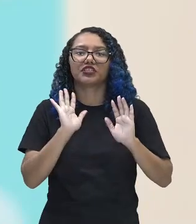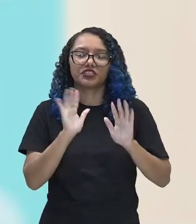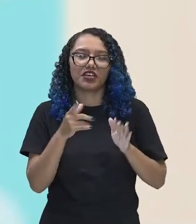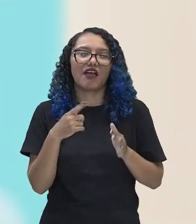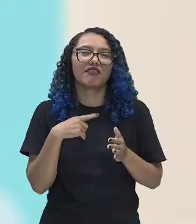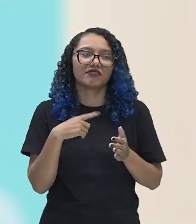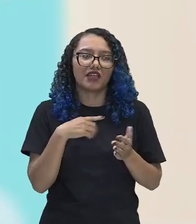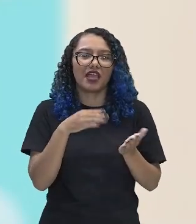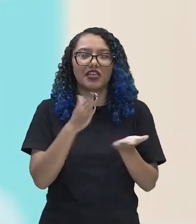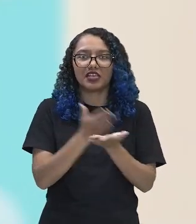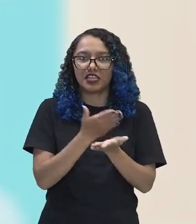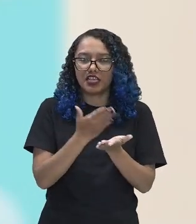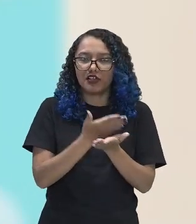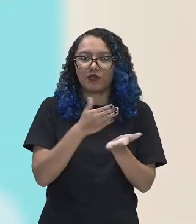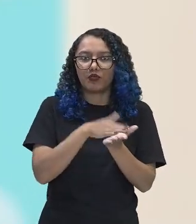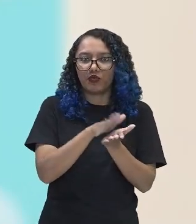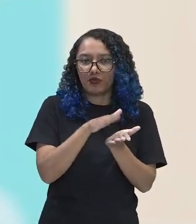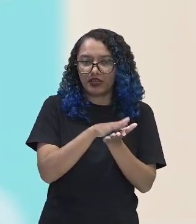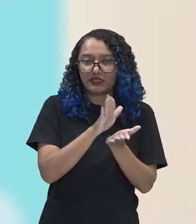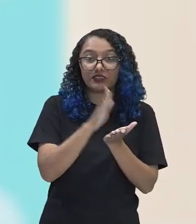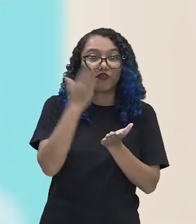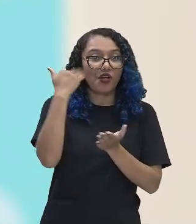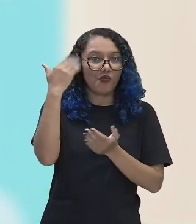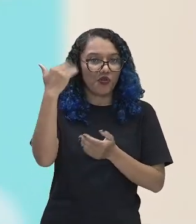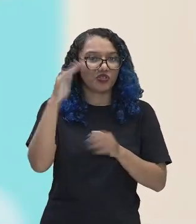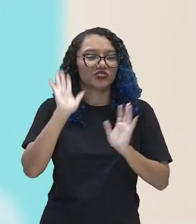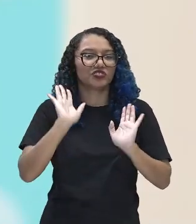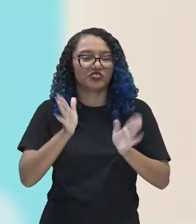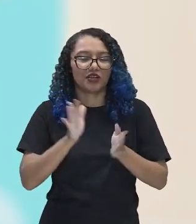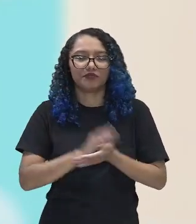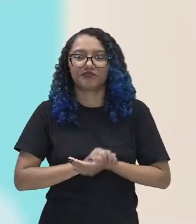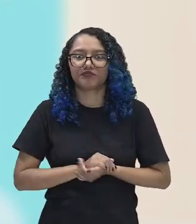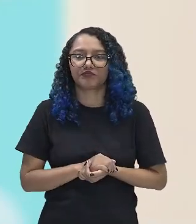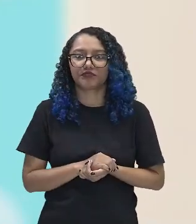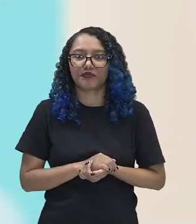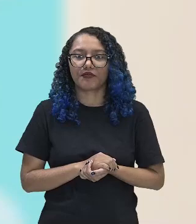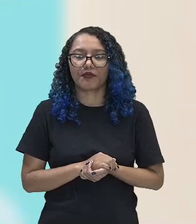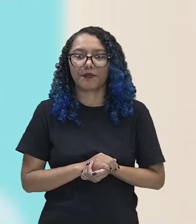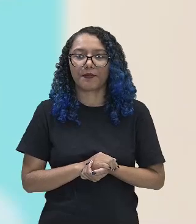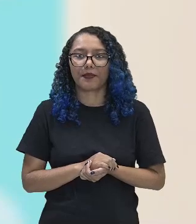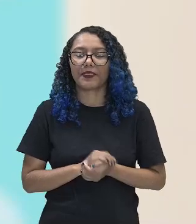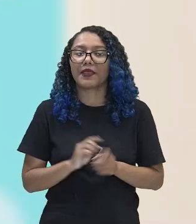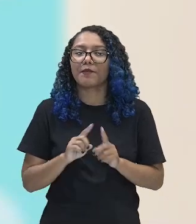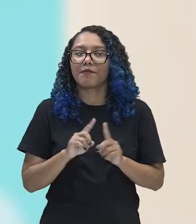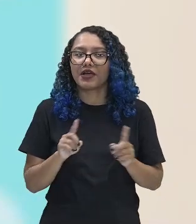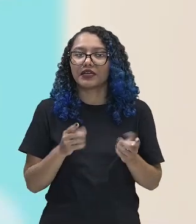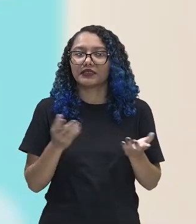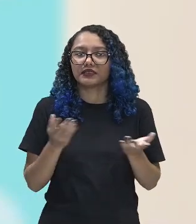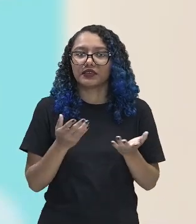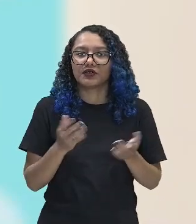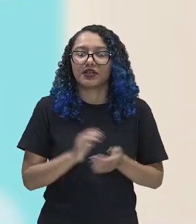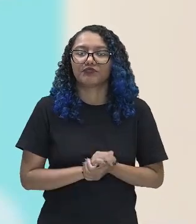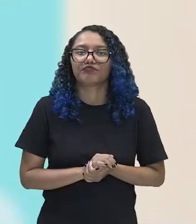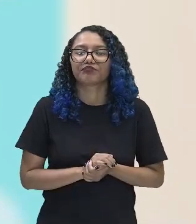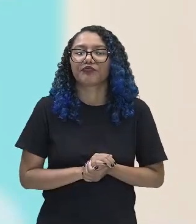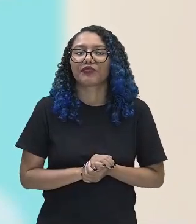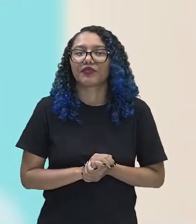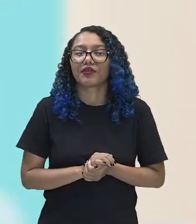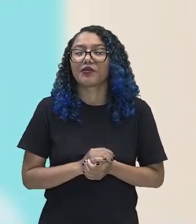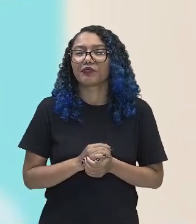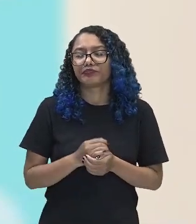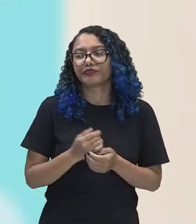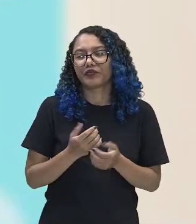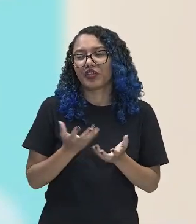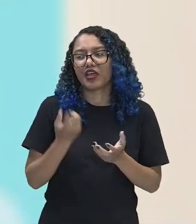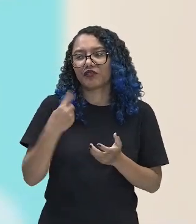publicados em editoras de grande nome, beleza? Mas agora eu quero que vocês reflitam comigo uma situação a respeito da literatura indígena. A gente